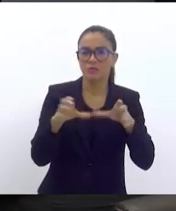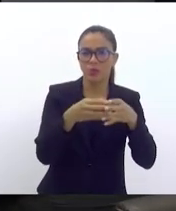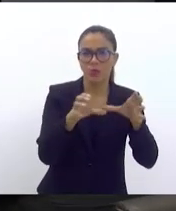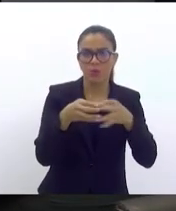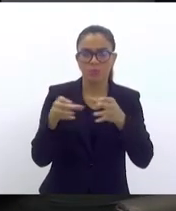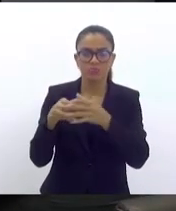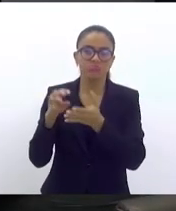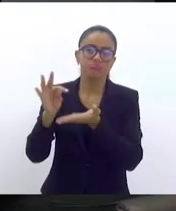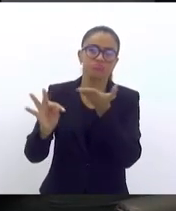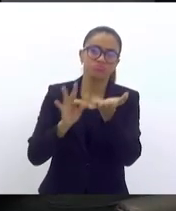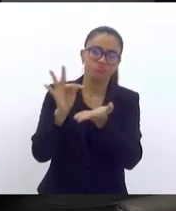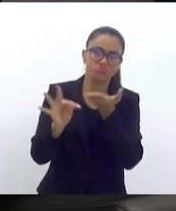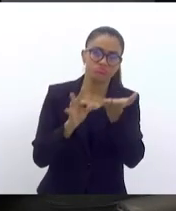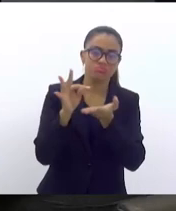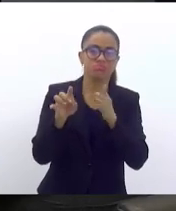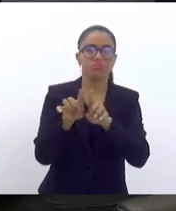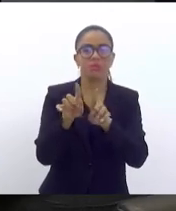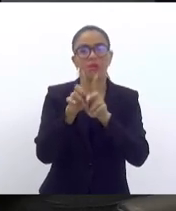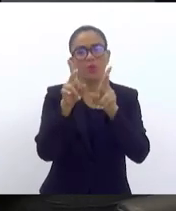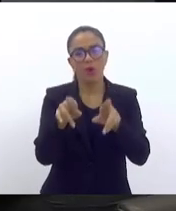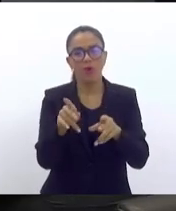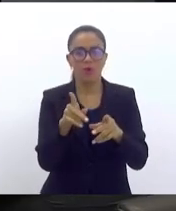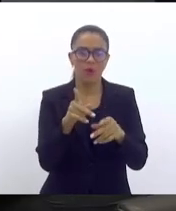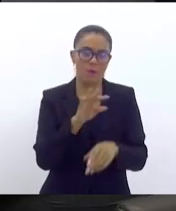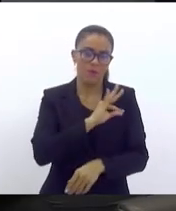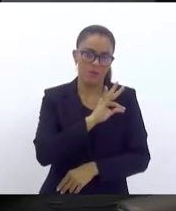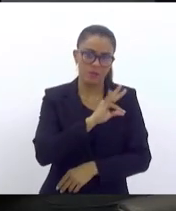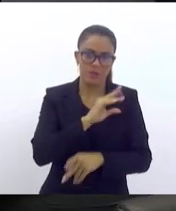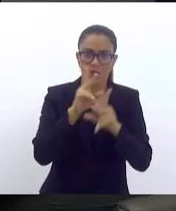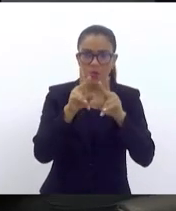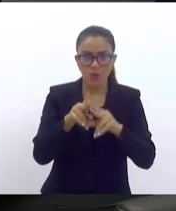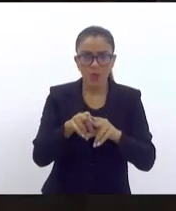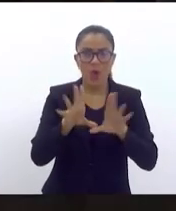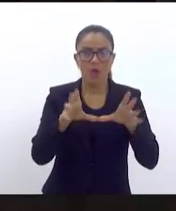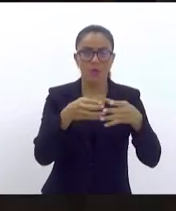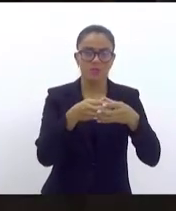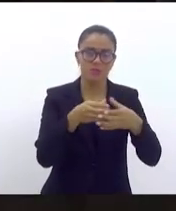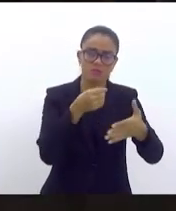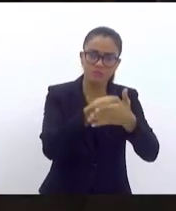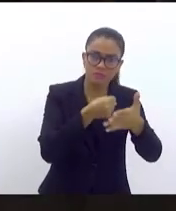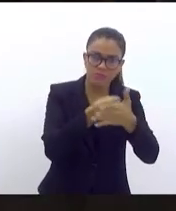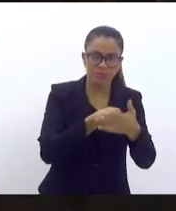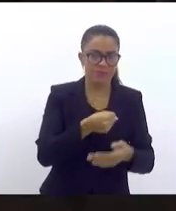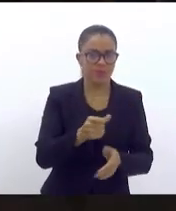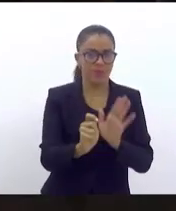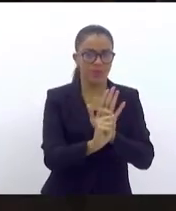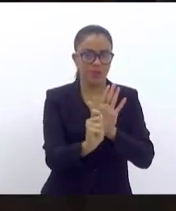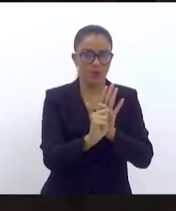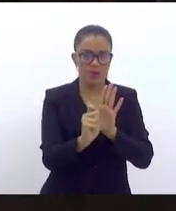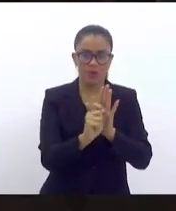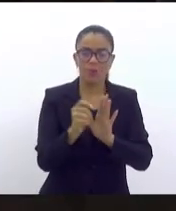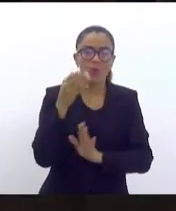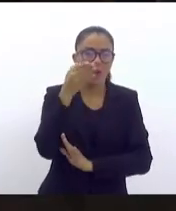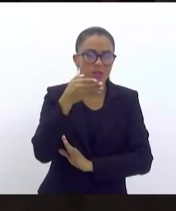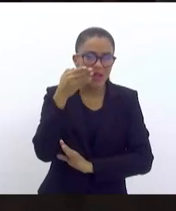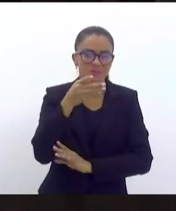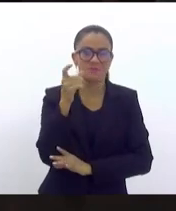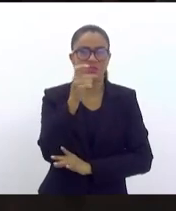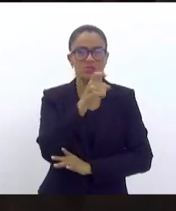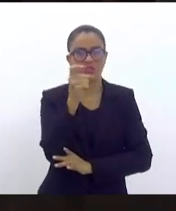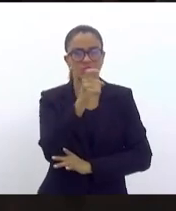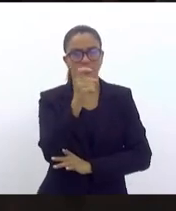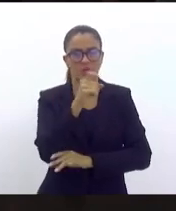polícias A exemplo que fazem com a banalização do enfrentamento às drogas colocando através de uma narrativa mentirosa